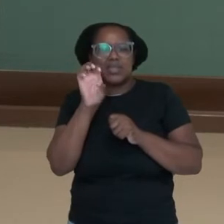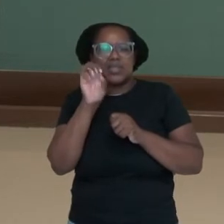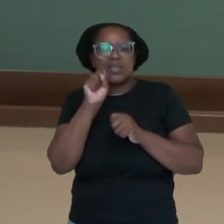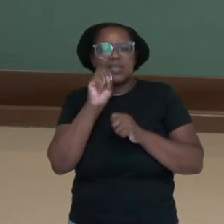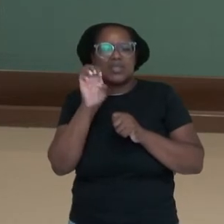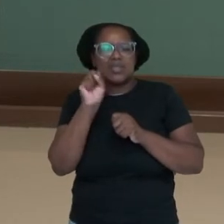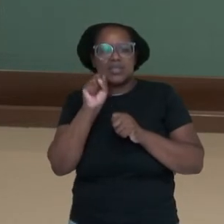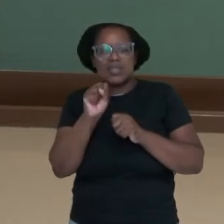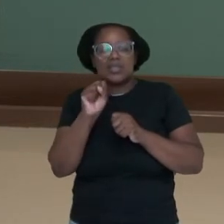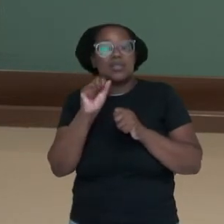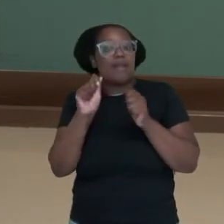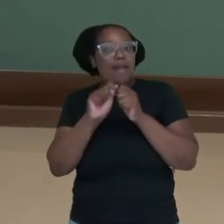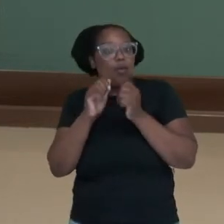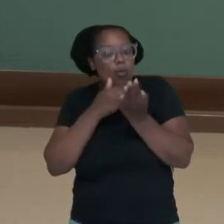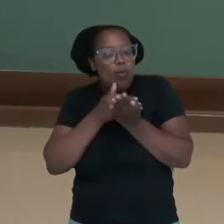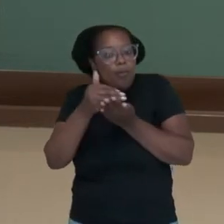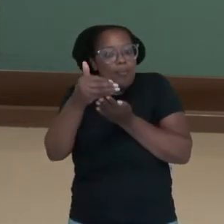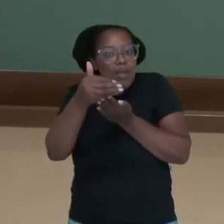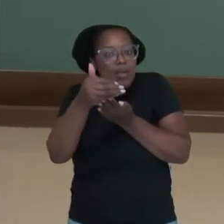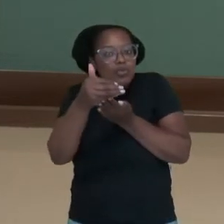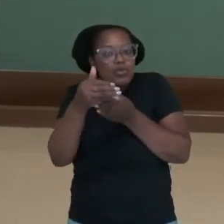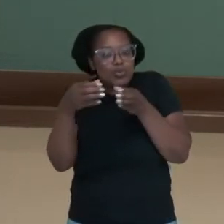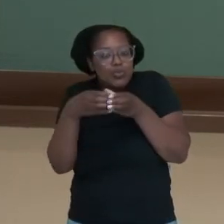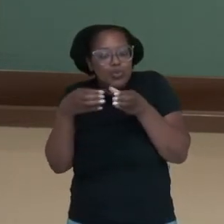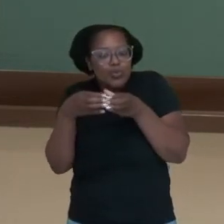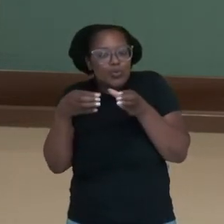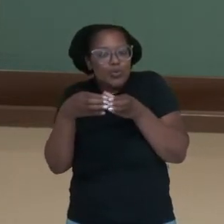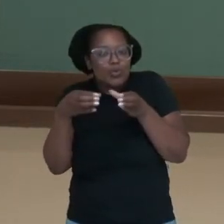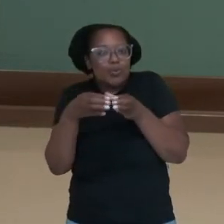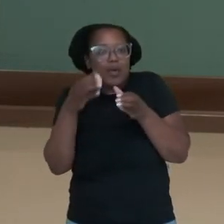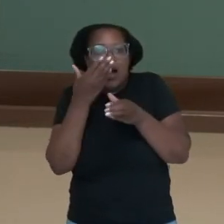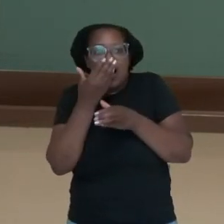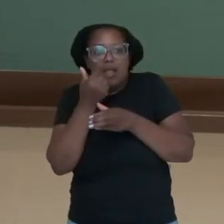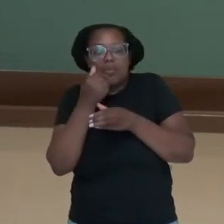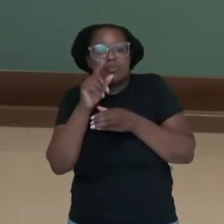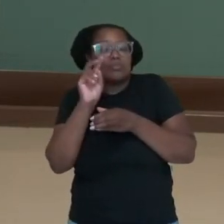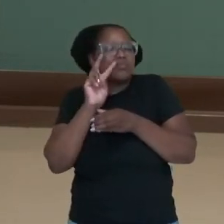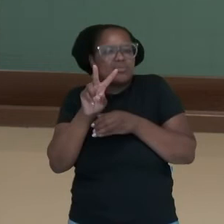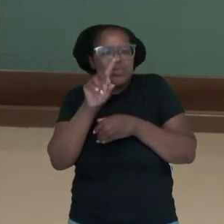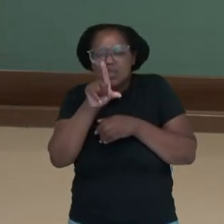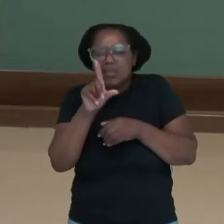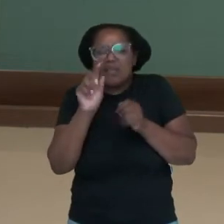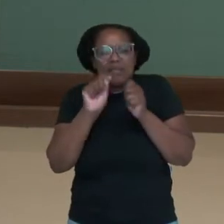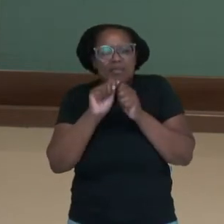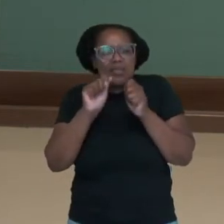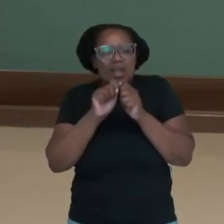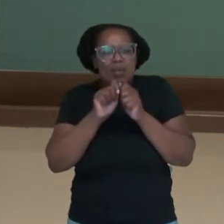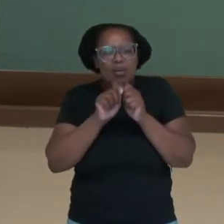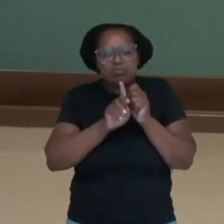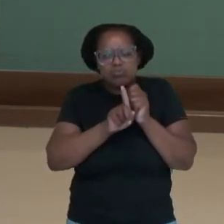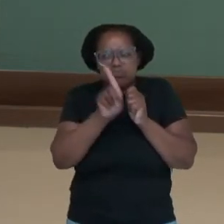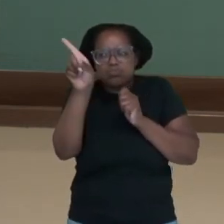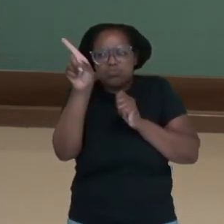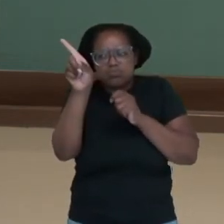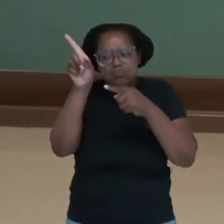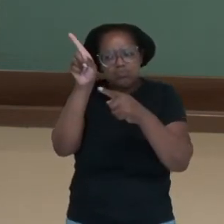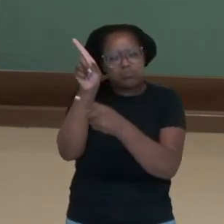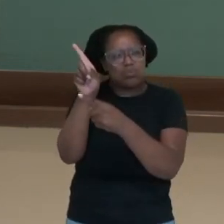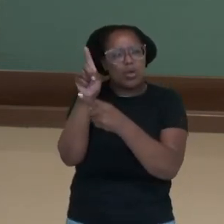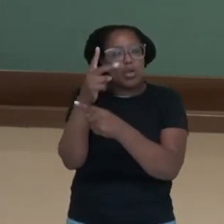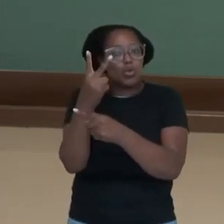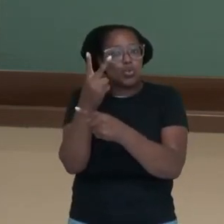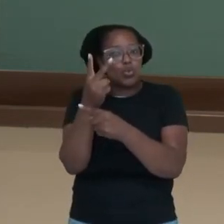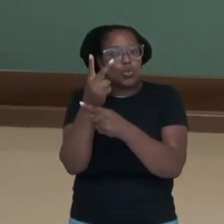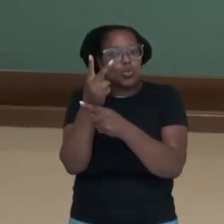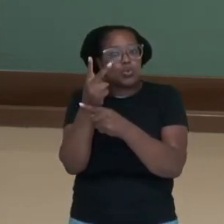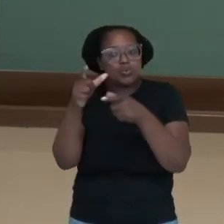alimentar. Você reparou que dessa imagem das plantas saem 2 setinhas? Essas setinhas significa que ele